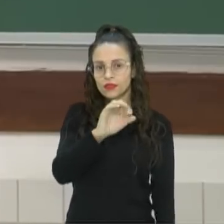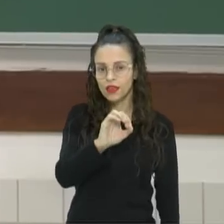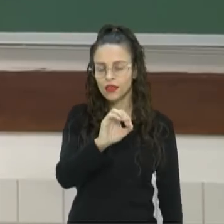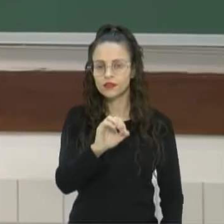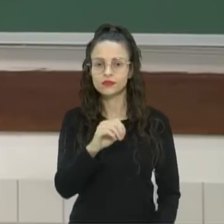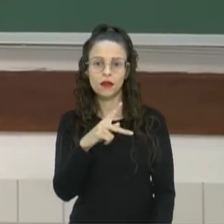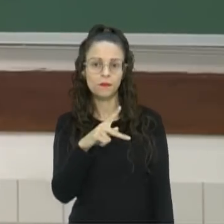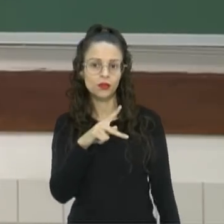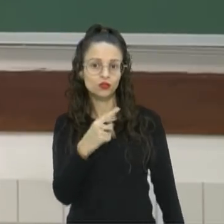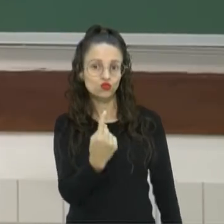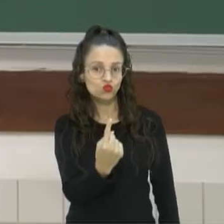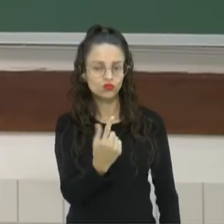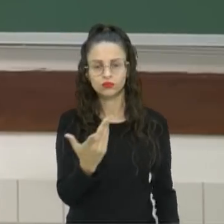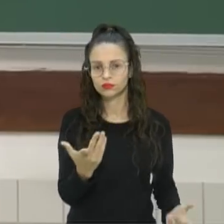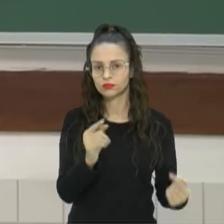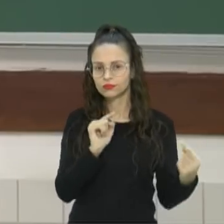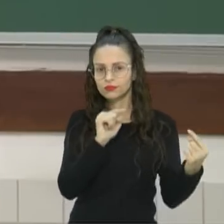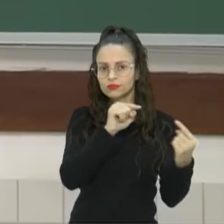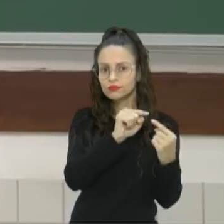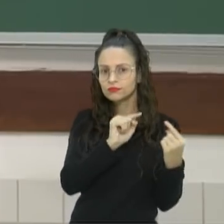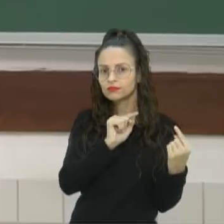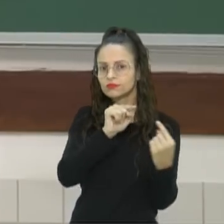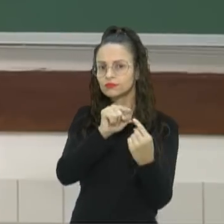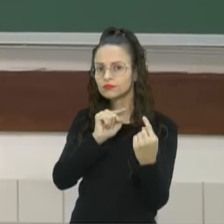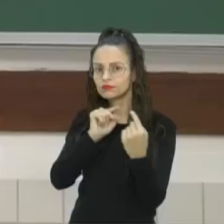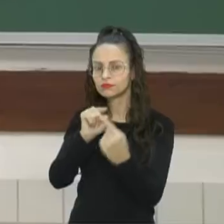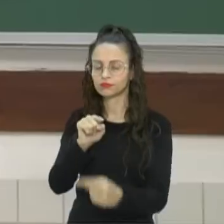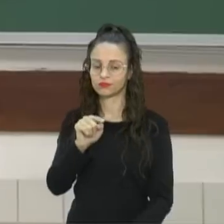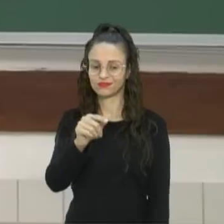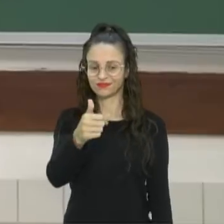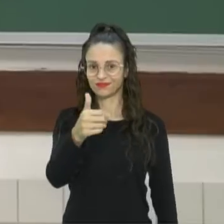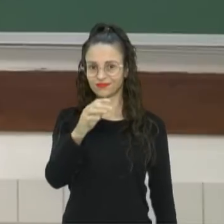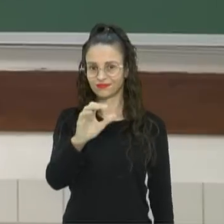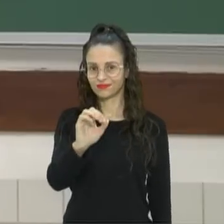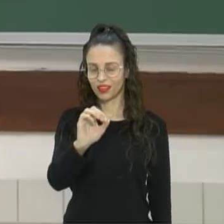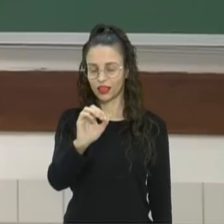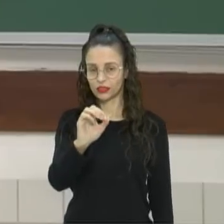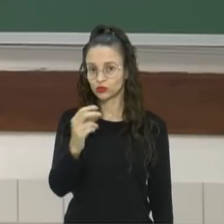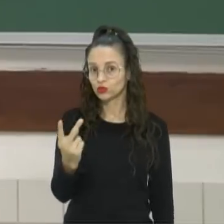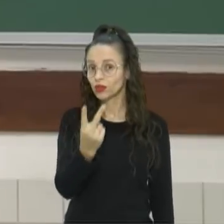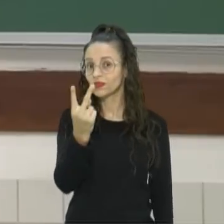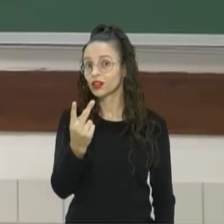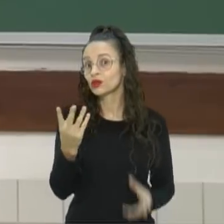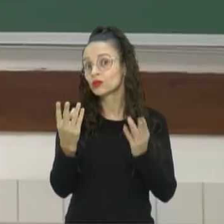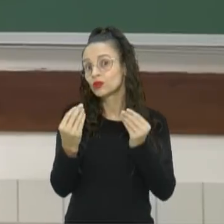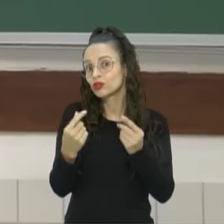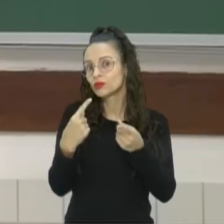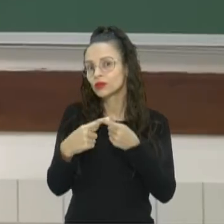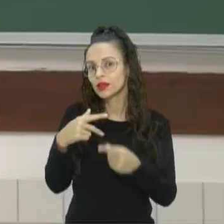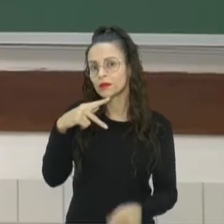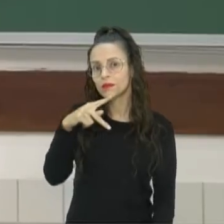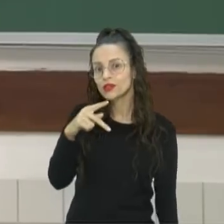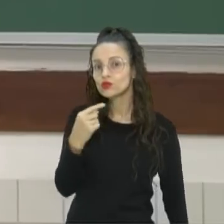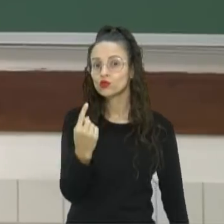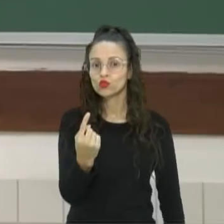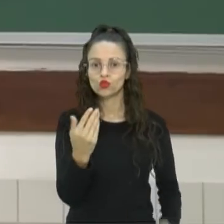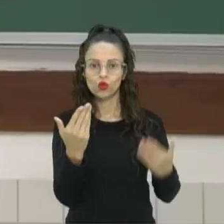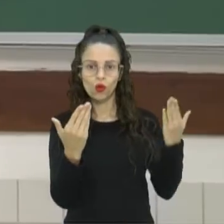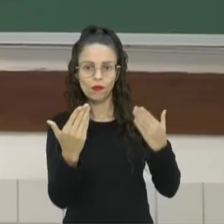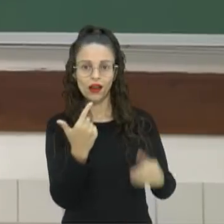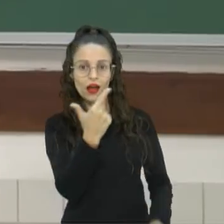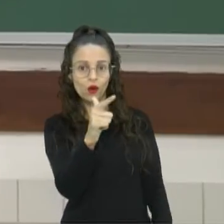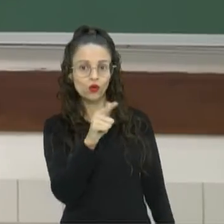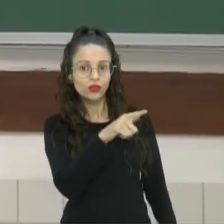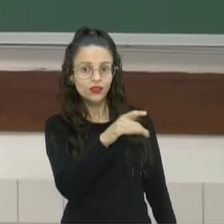peso 1. Então, significa que esse 10 não vai valer tanto quanto a gente gostaria, porque ele só tem peso 1 comparado ao outro